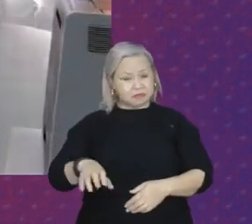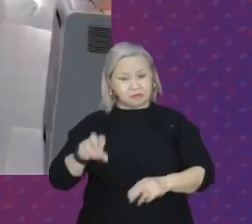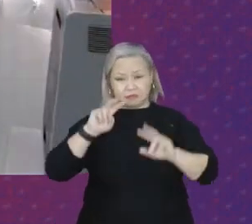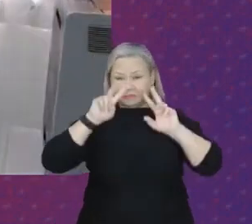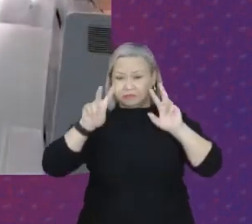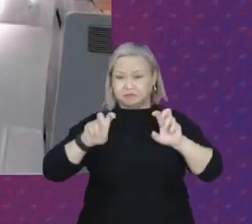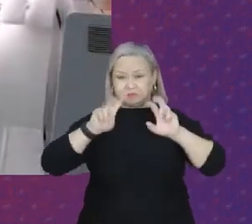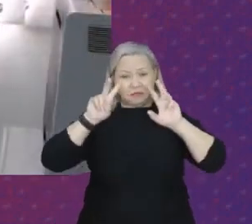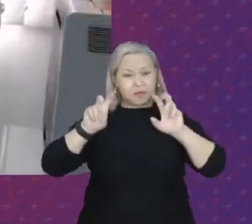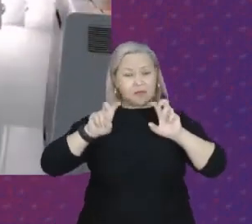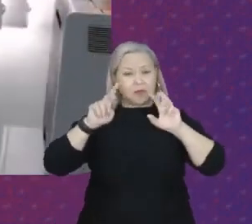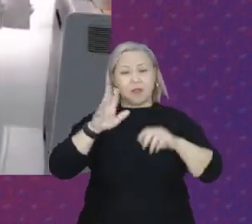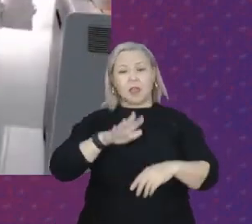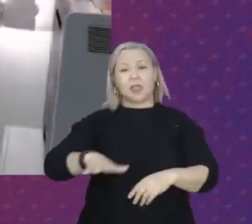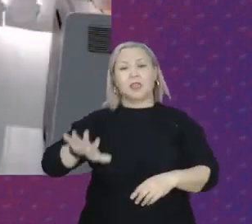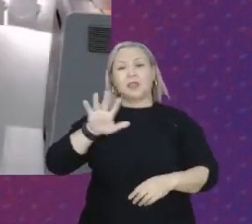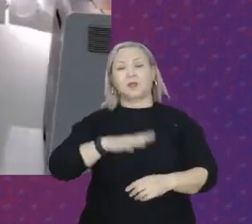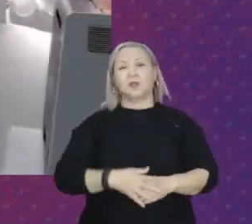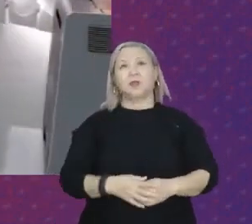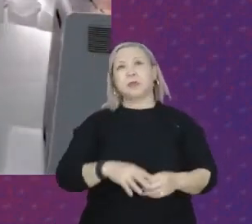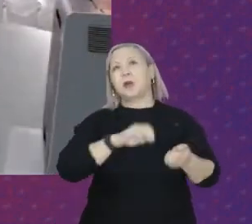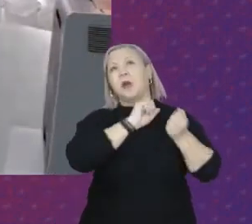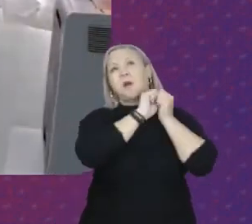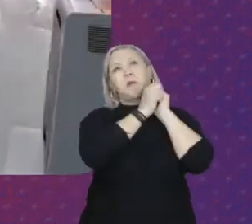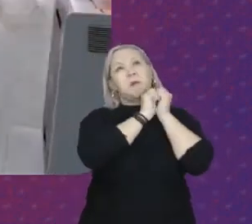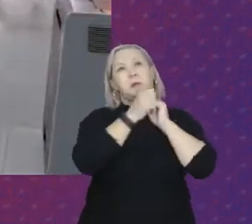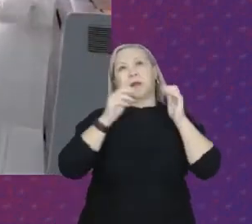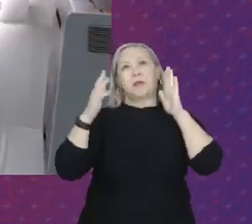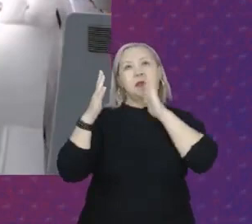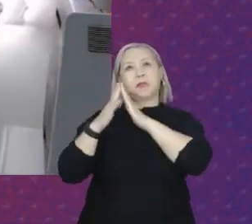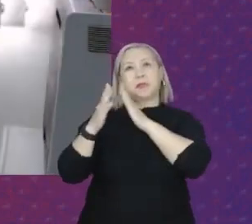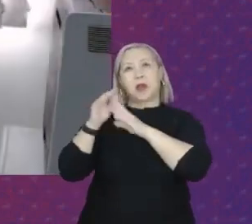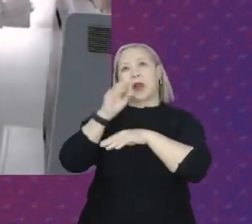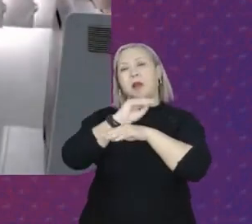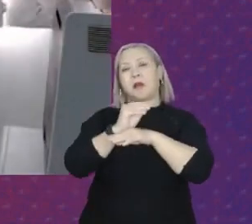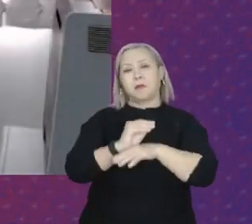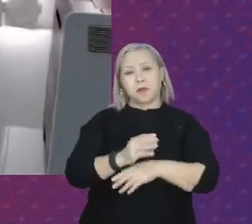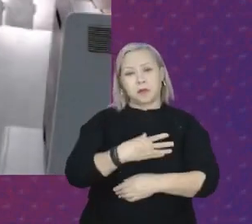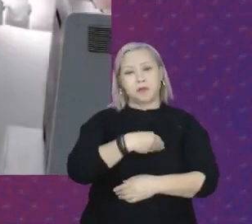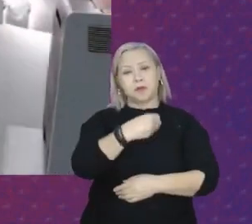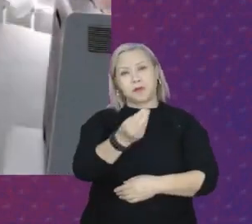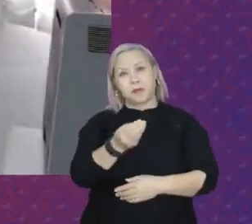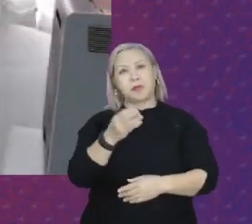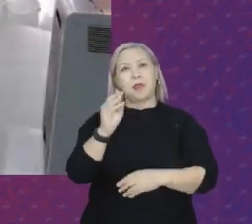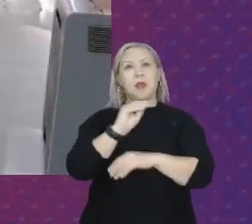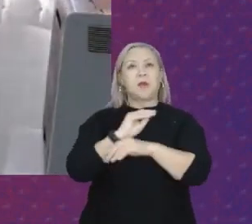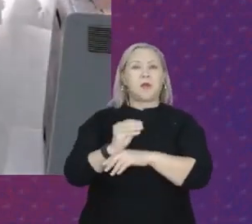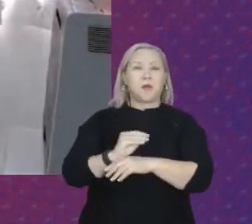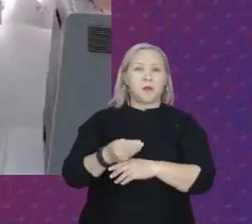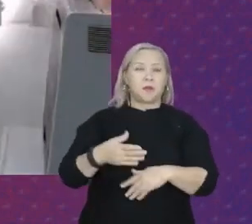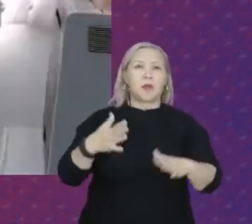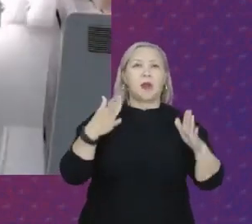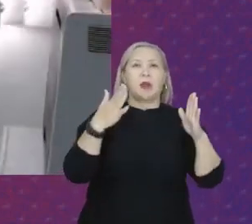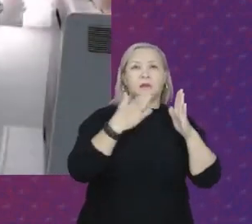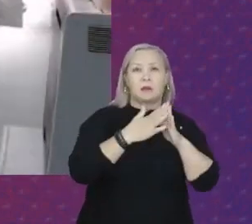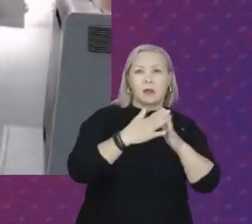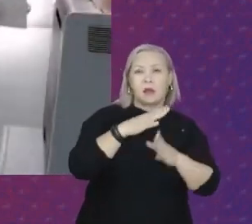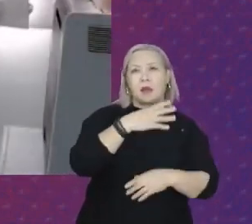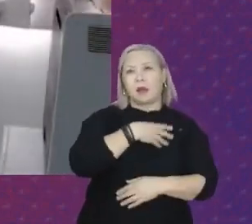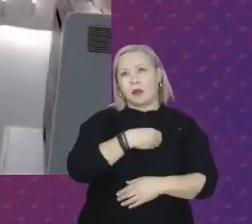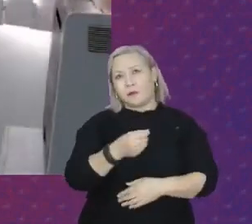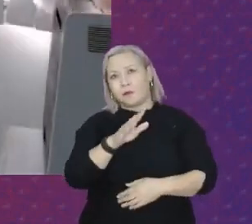no campo doméstico, né, do cuidado dos filhos, do cuidado com a casa,